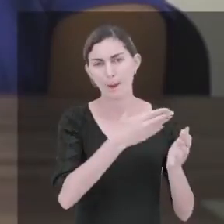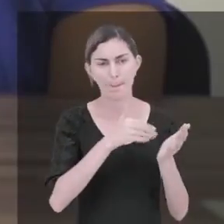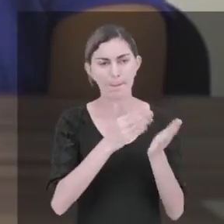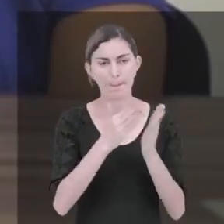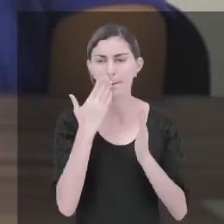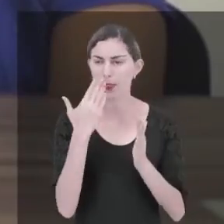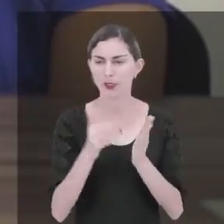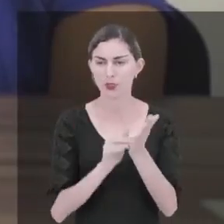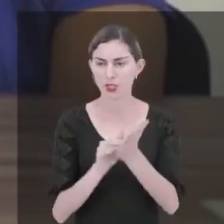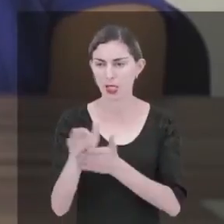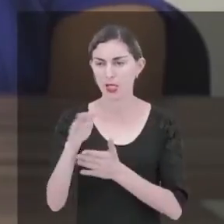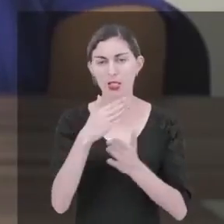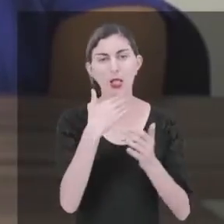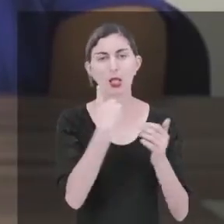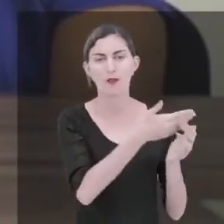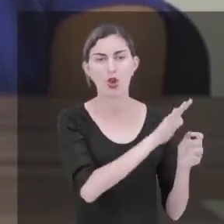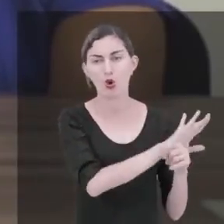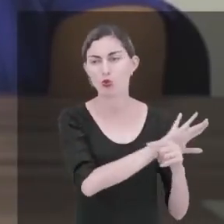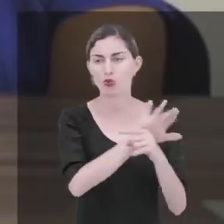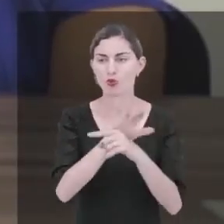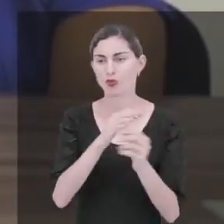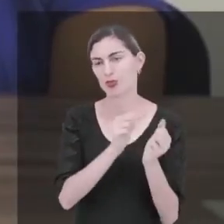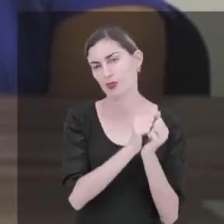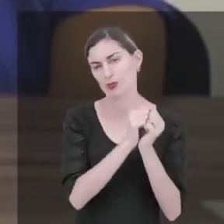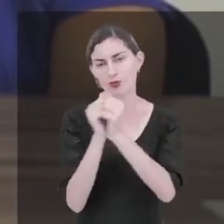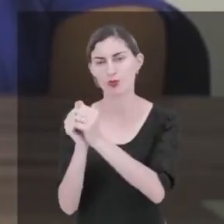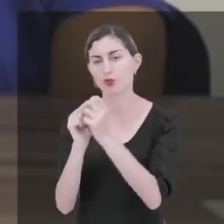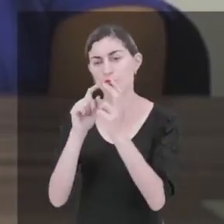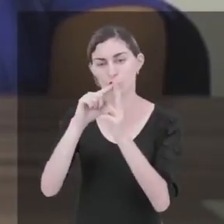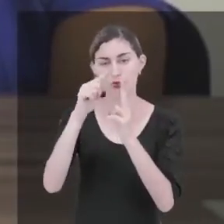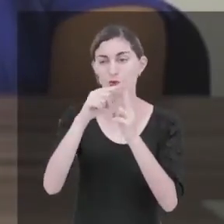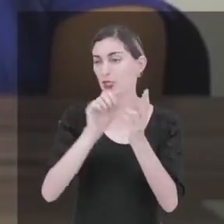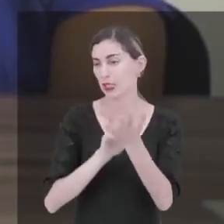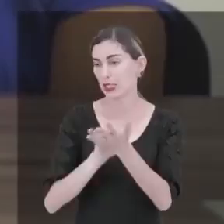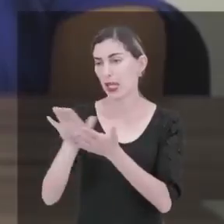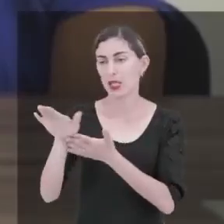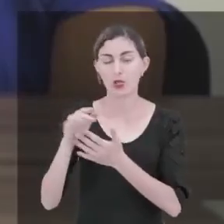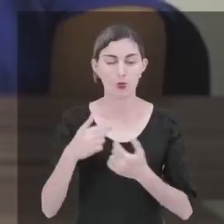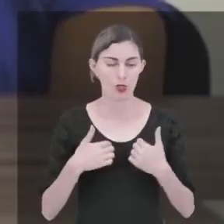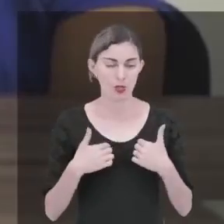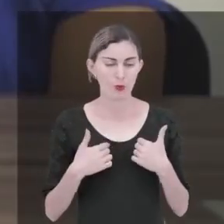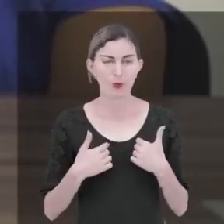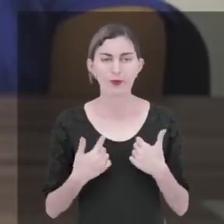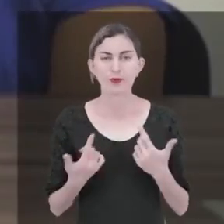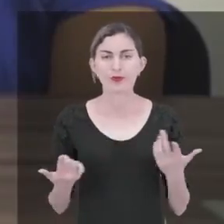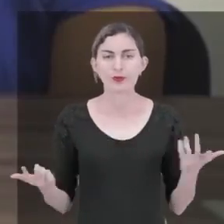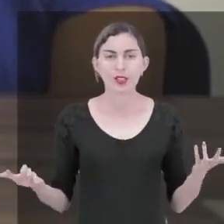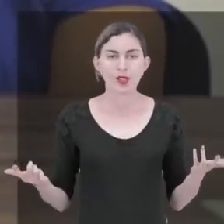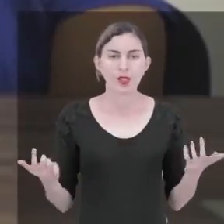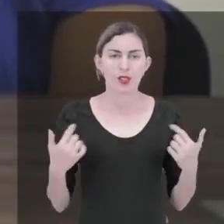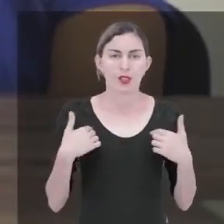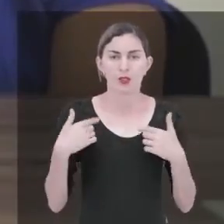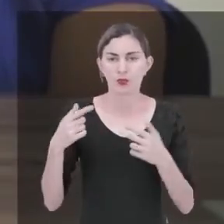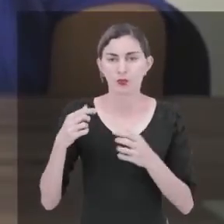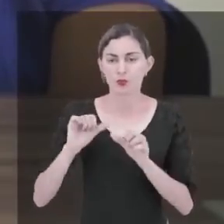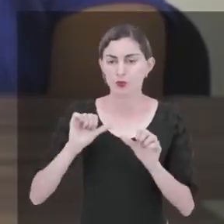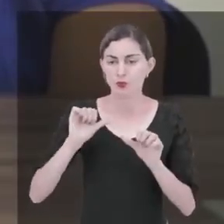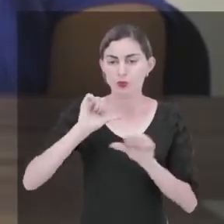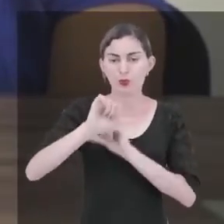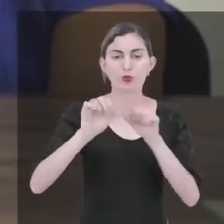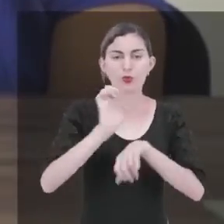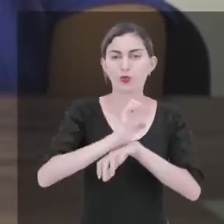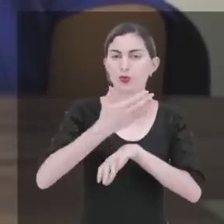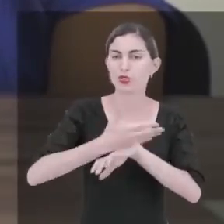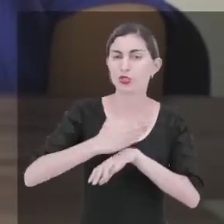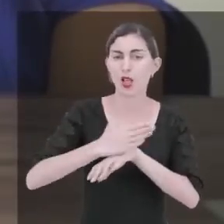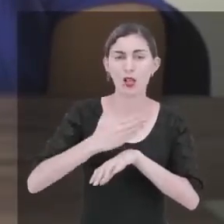auxiliar dele. Existiam nessa empresa 2 pessoas. E eu estava saindo do